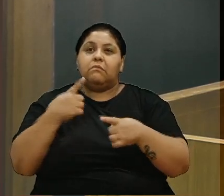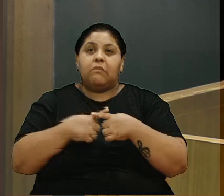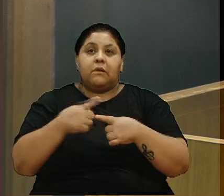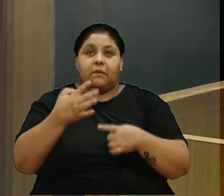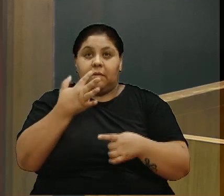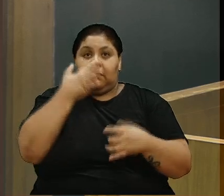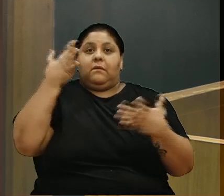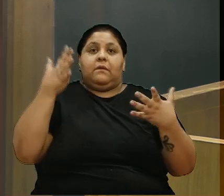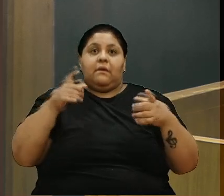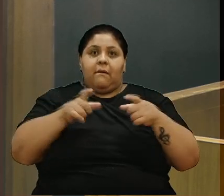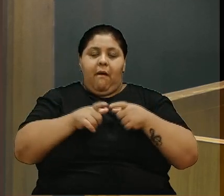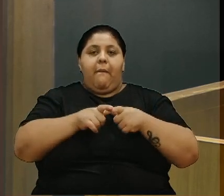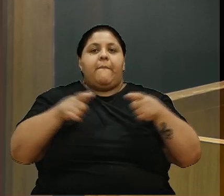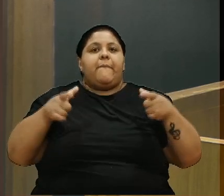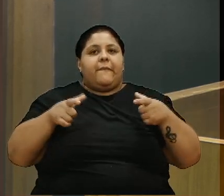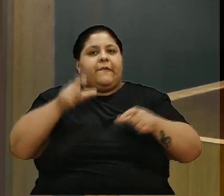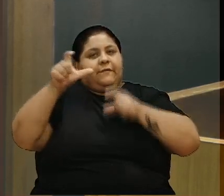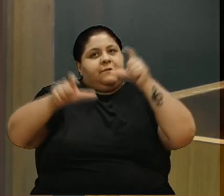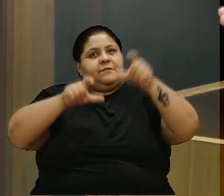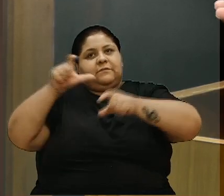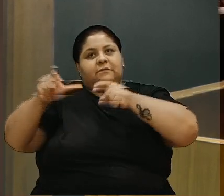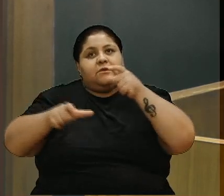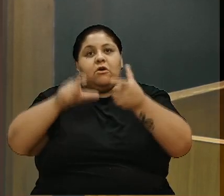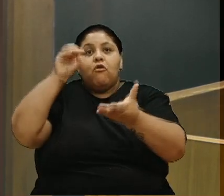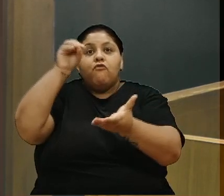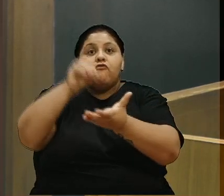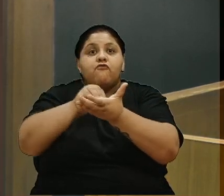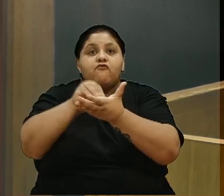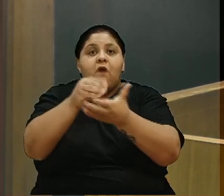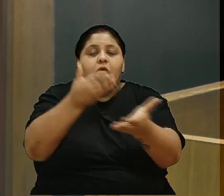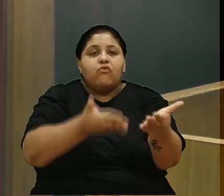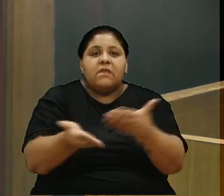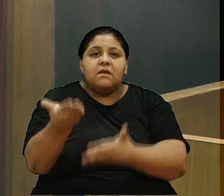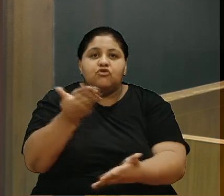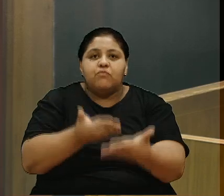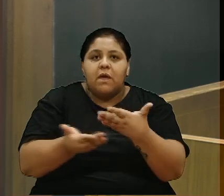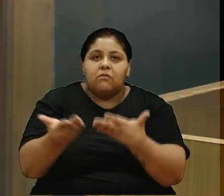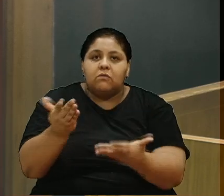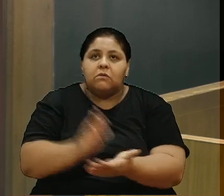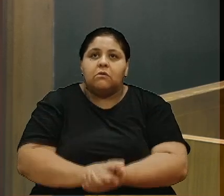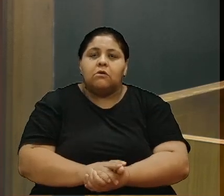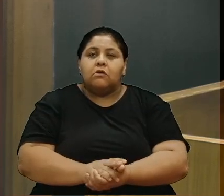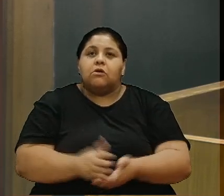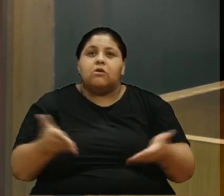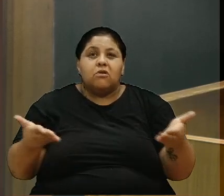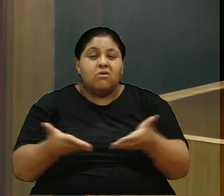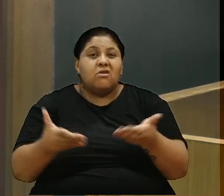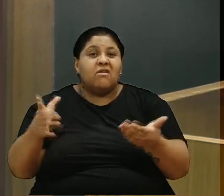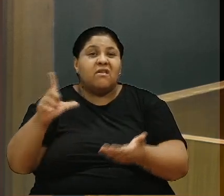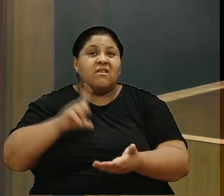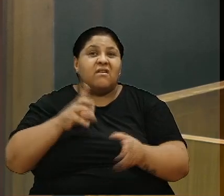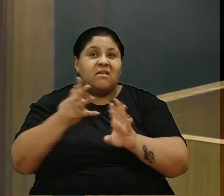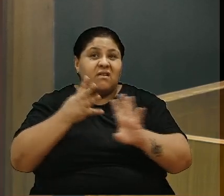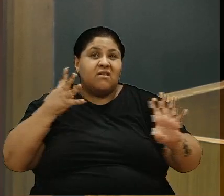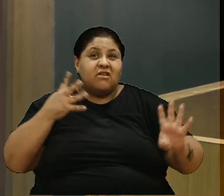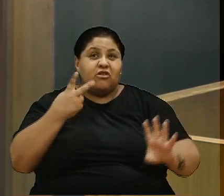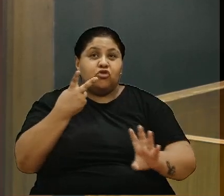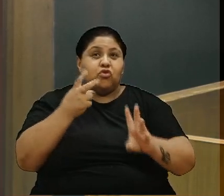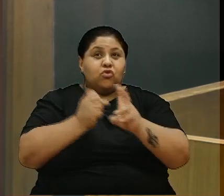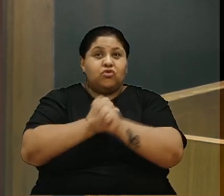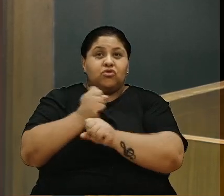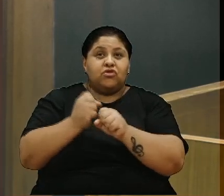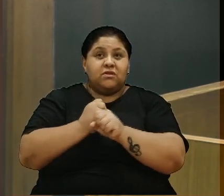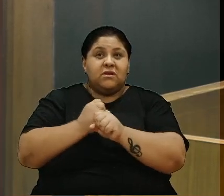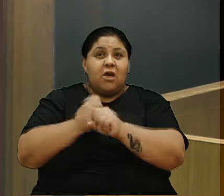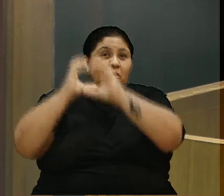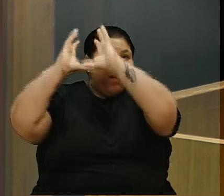Pasmem, a maioria das pessoas falta consulta. Hoje, nós temos uma fila de 2 anos para